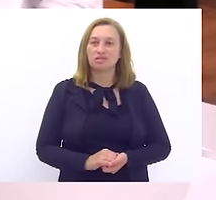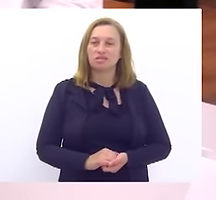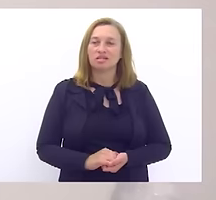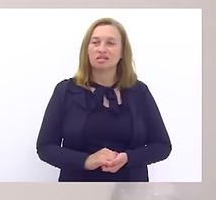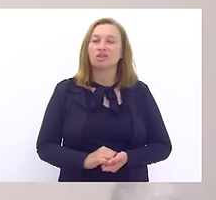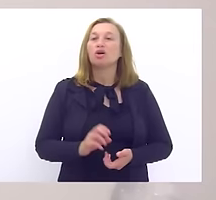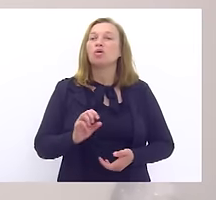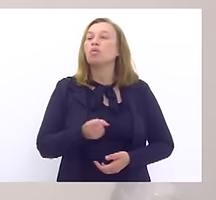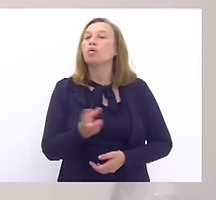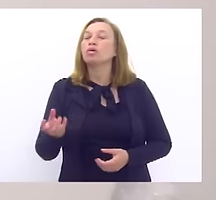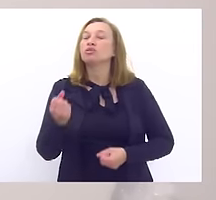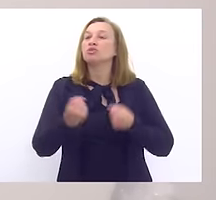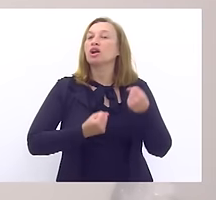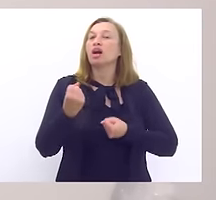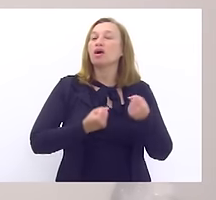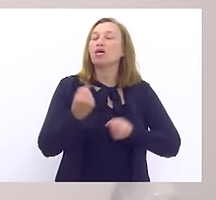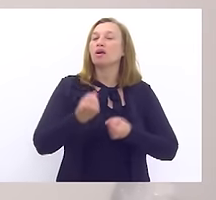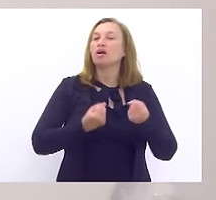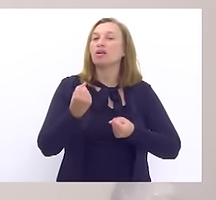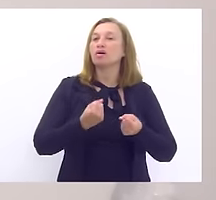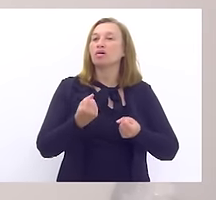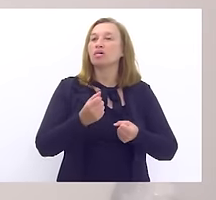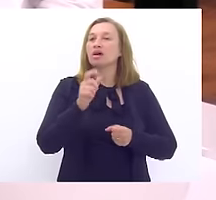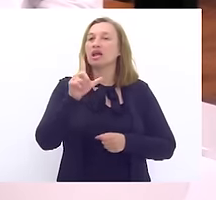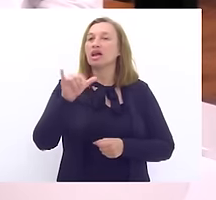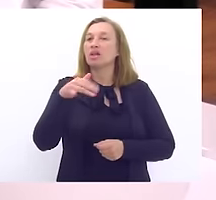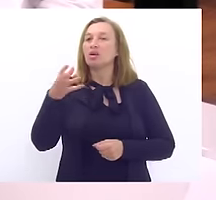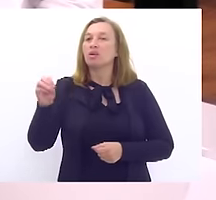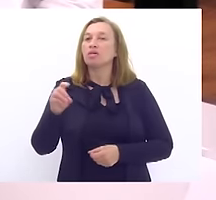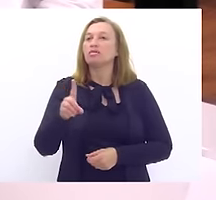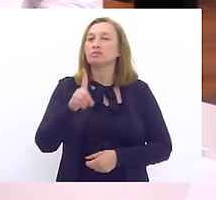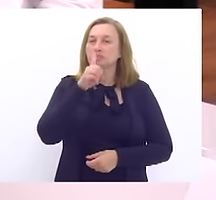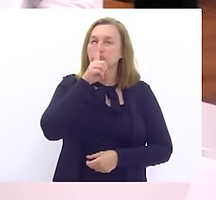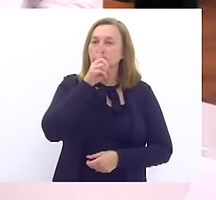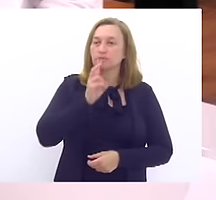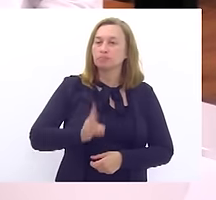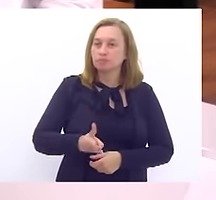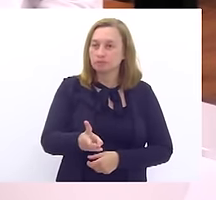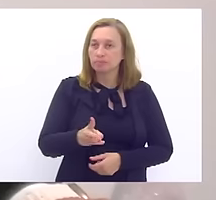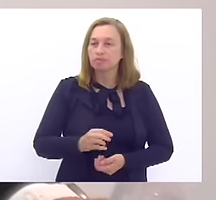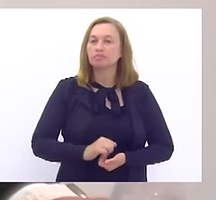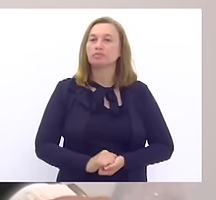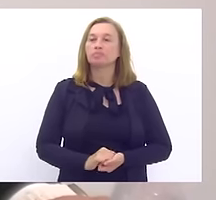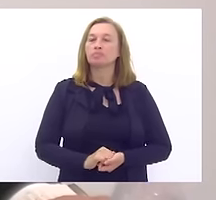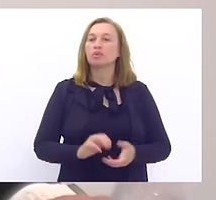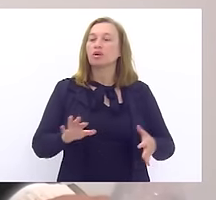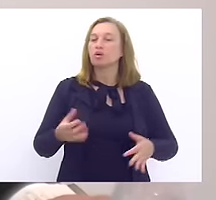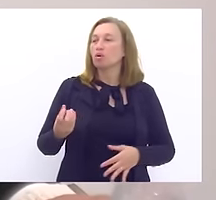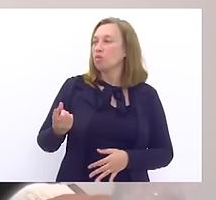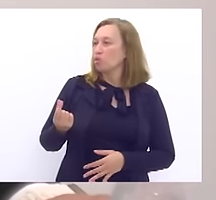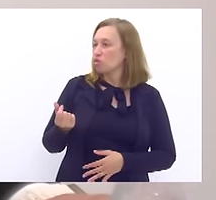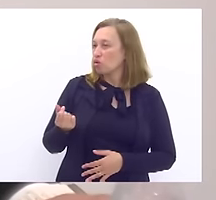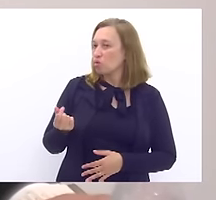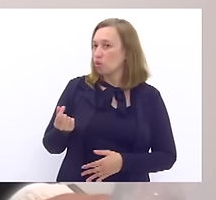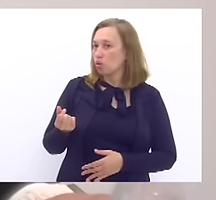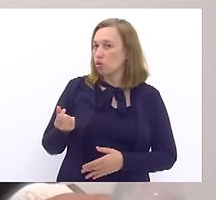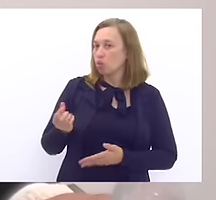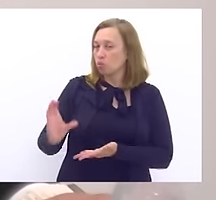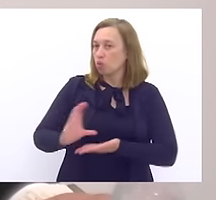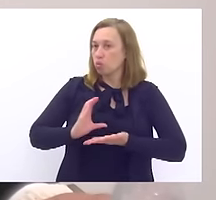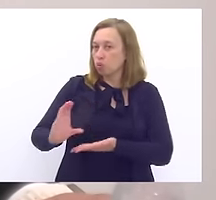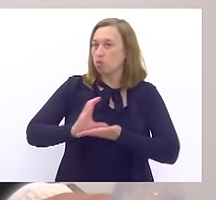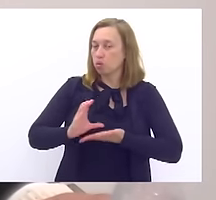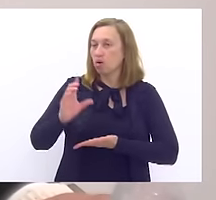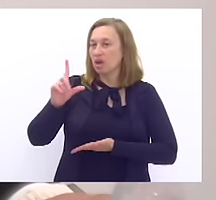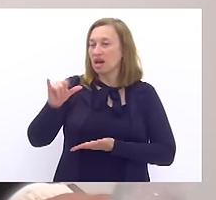quantos carros são leiloados em média por mês Qual o valor arrecadado em média por mês com os